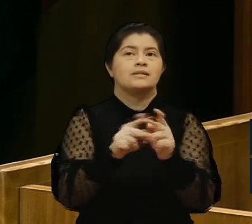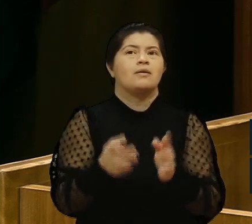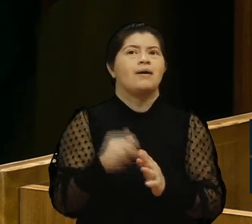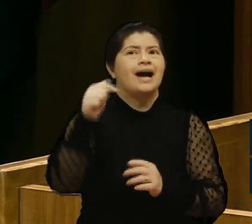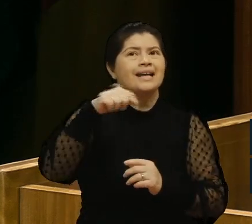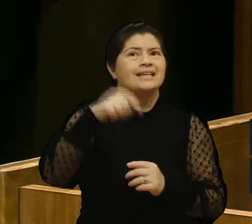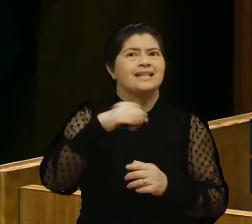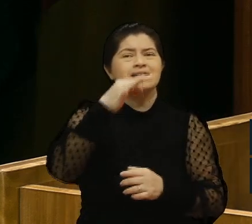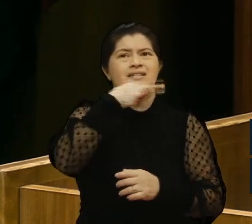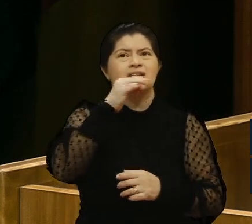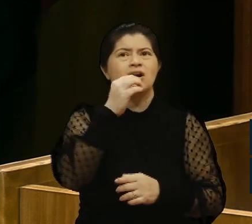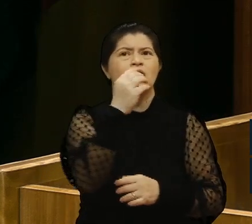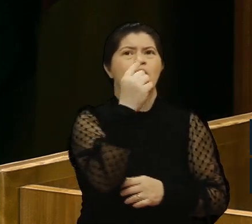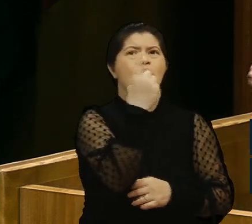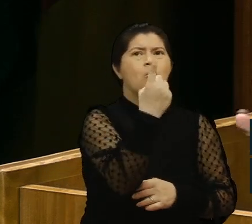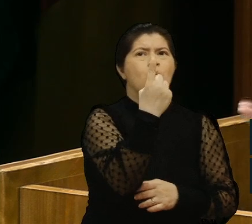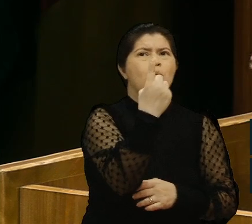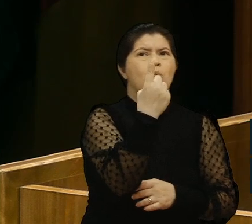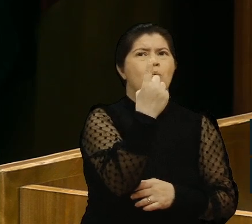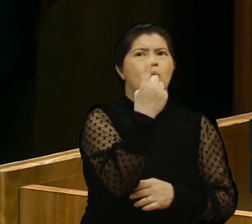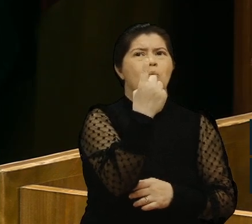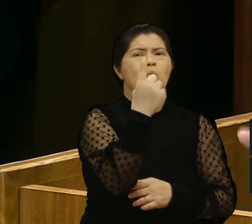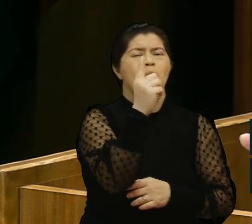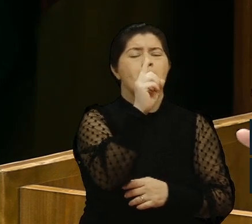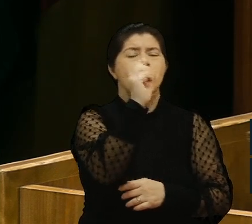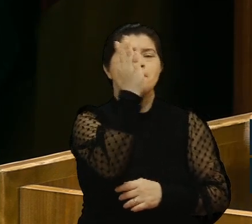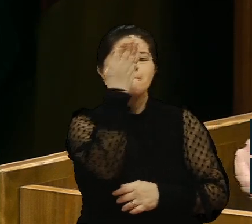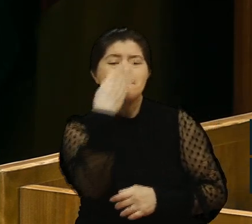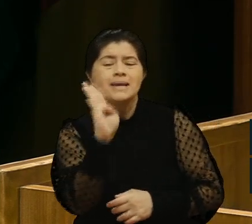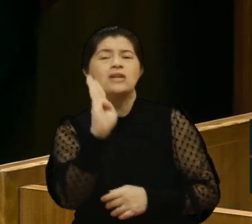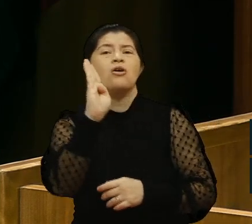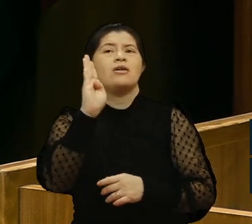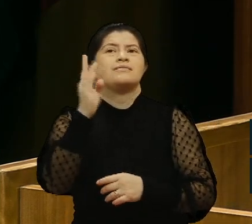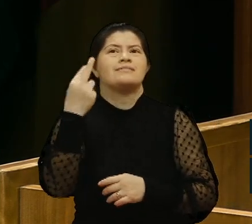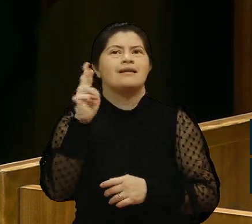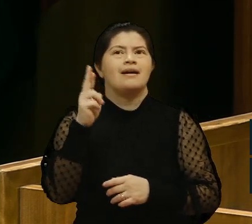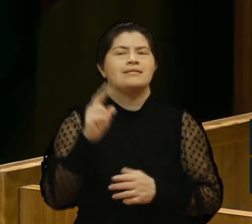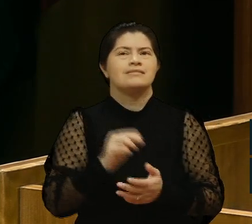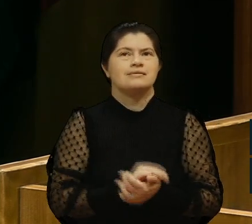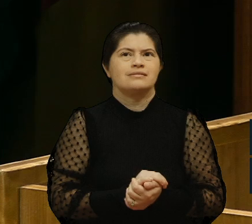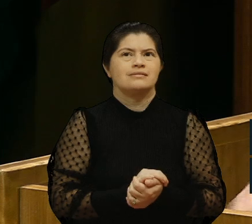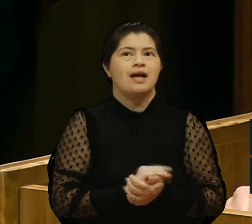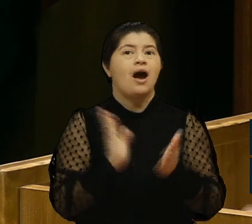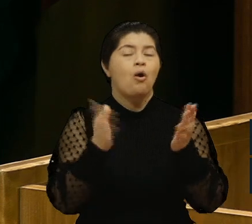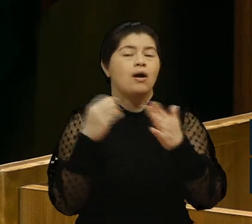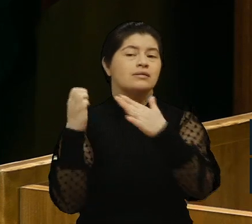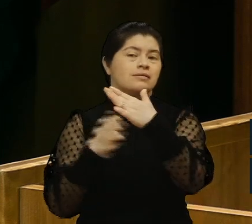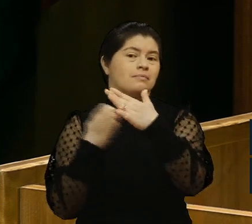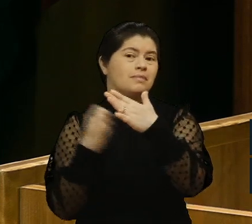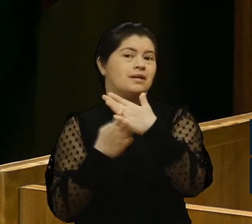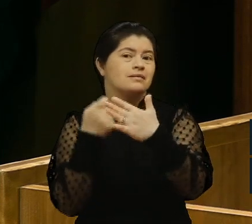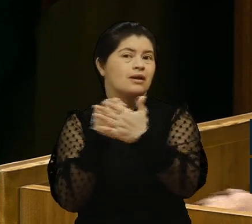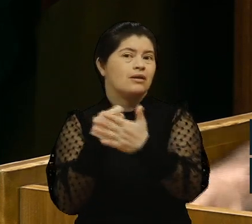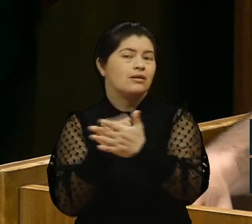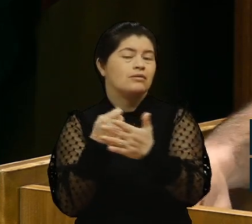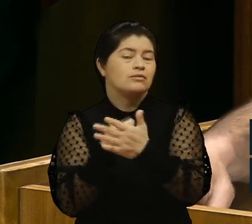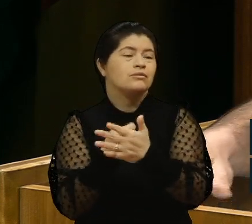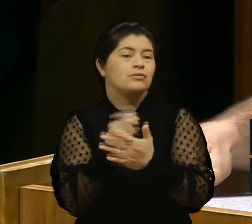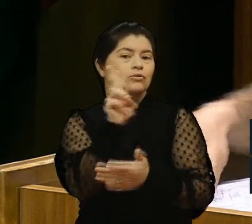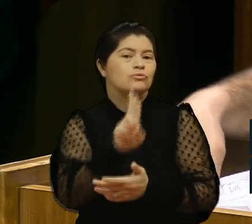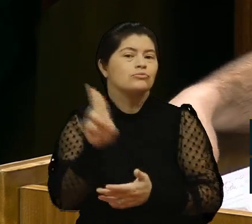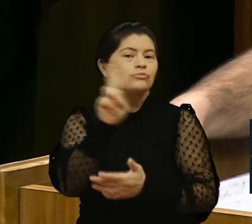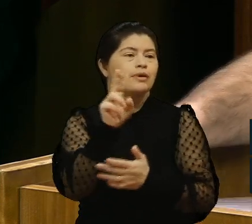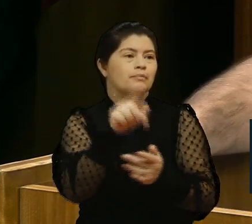somou algo em torno de R$1 bilhão. E agora as empresas estão cobrando dos consumidores.